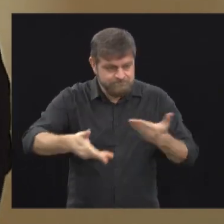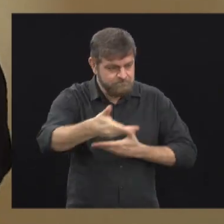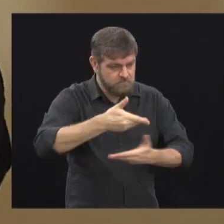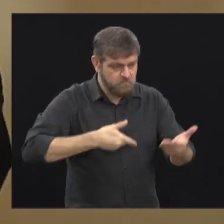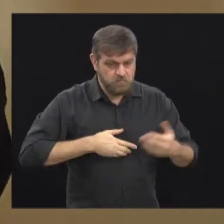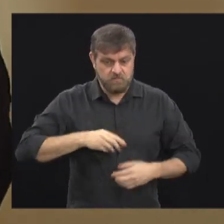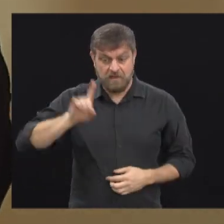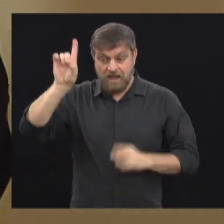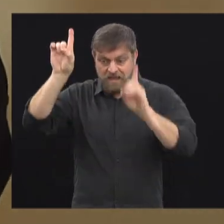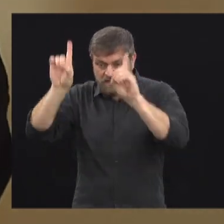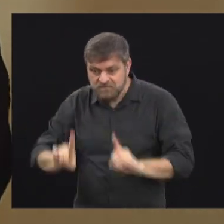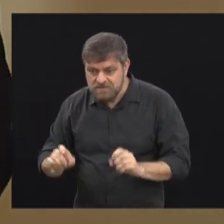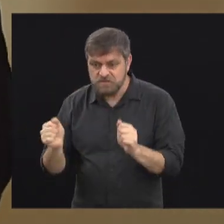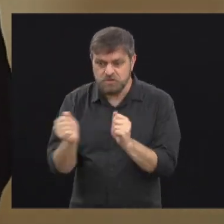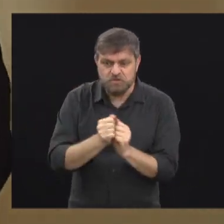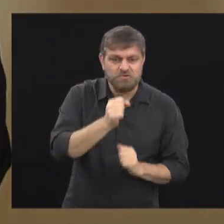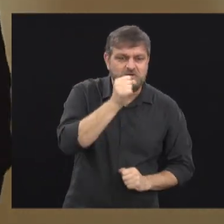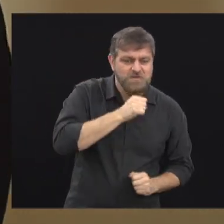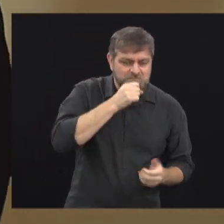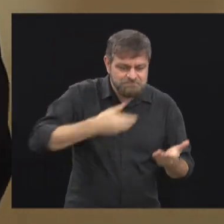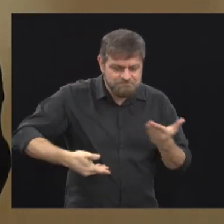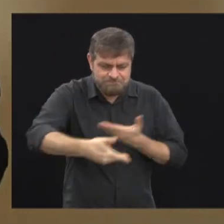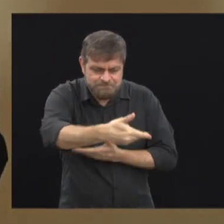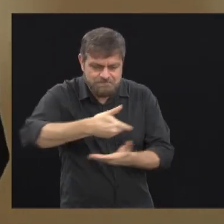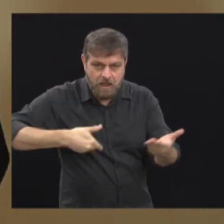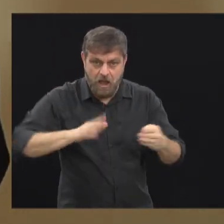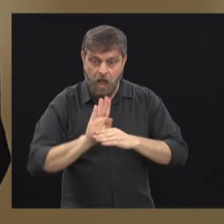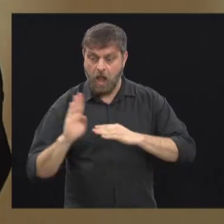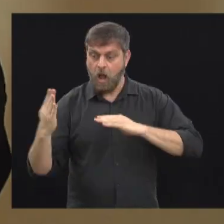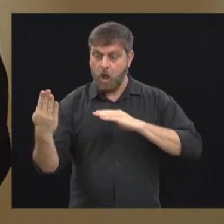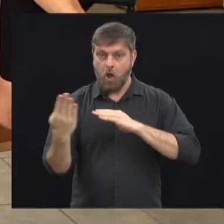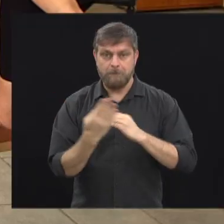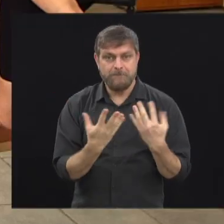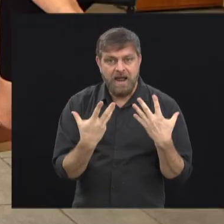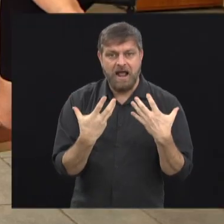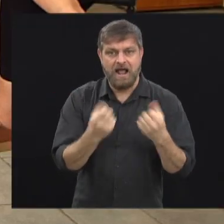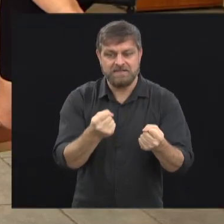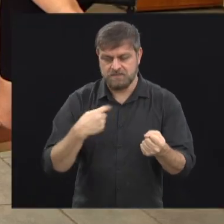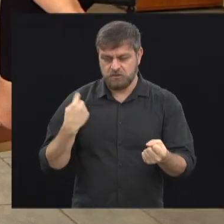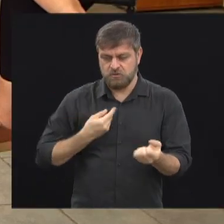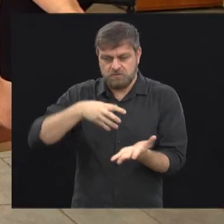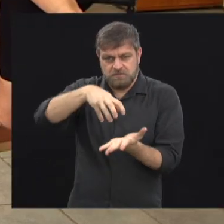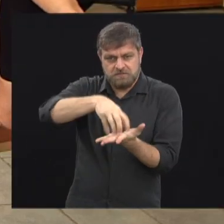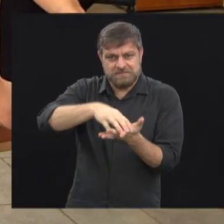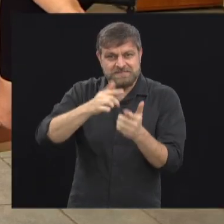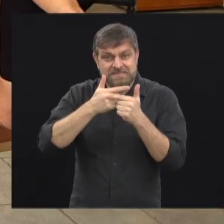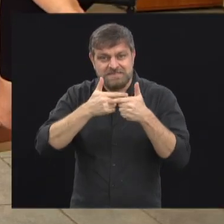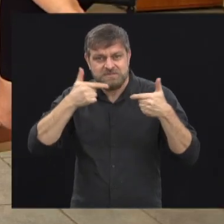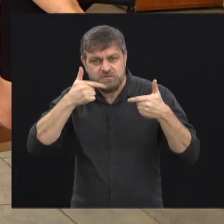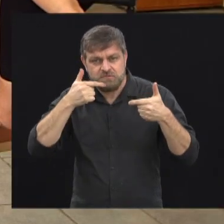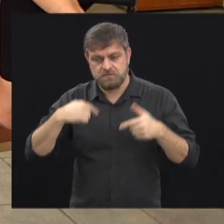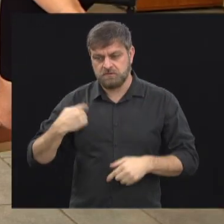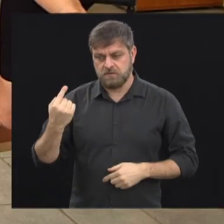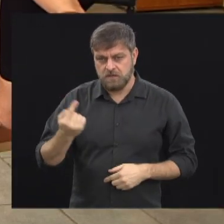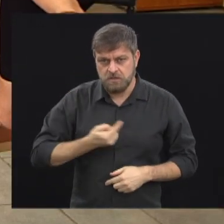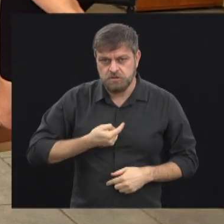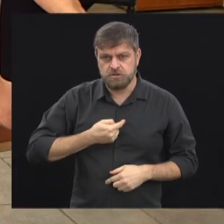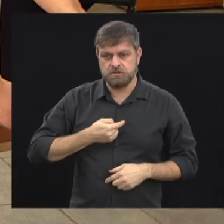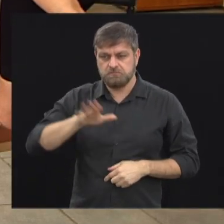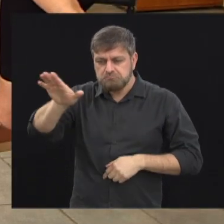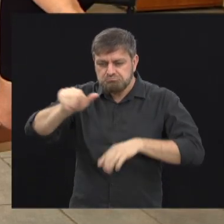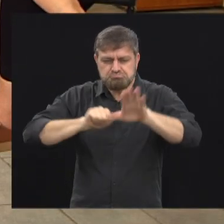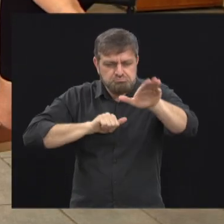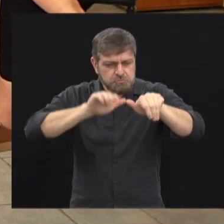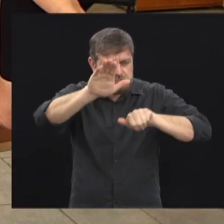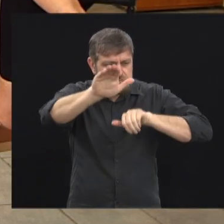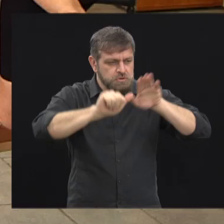esse crescer do bairro acolhendo a Sorri. Então a gente tem feito esse trabalho de trazer